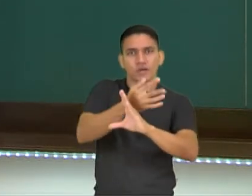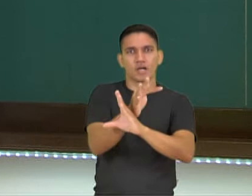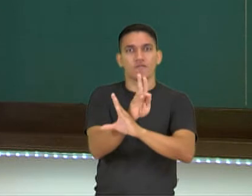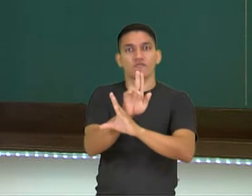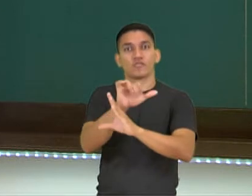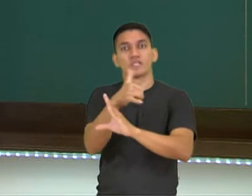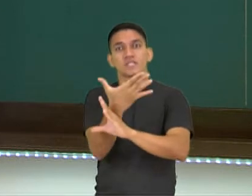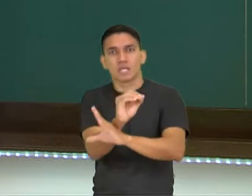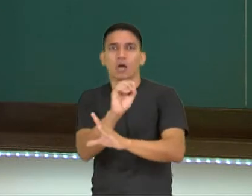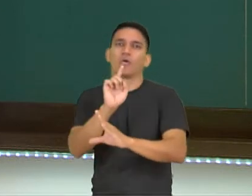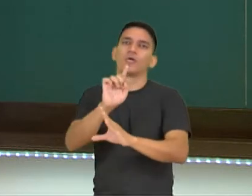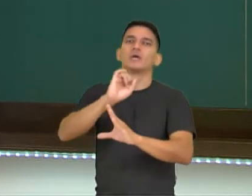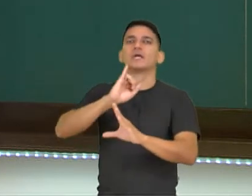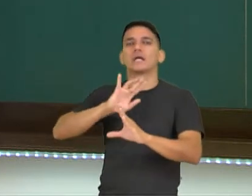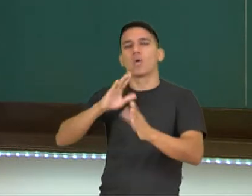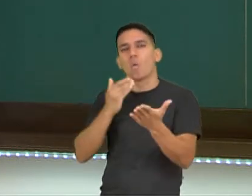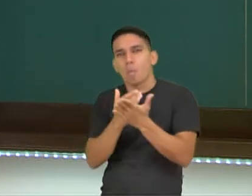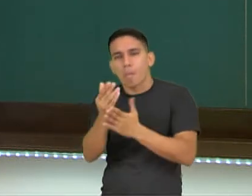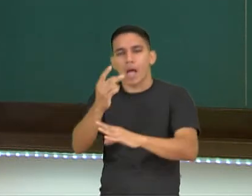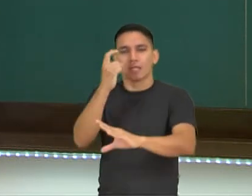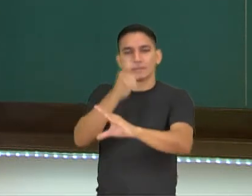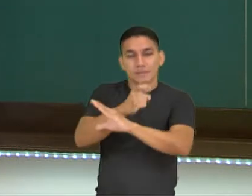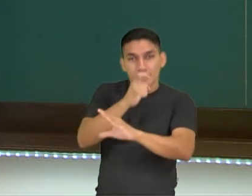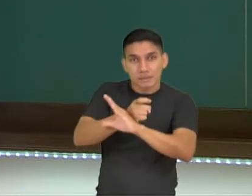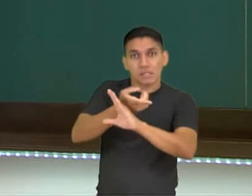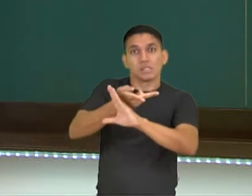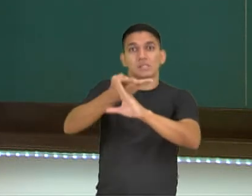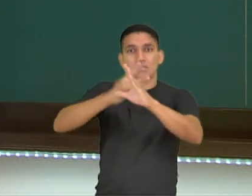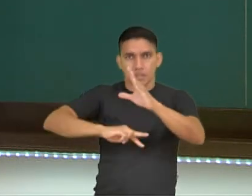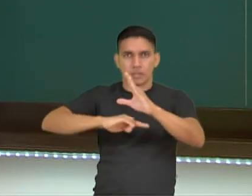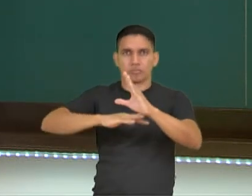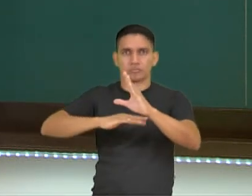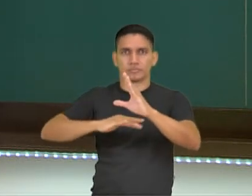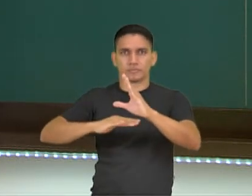eu saio da água no estado sólido para o estado líquido, tá bem?